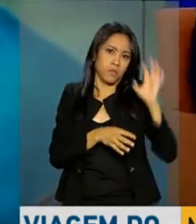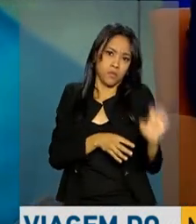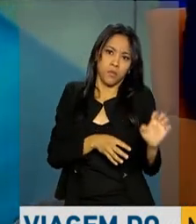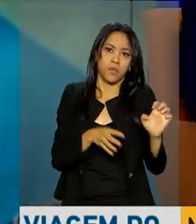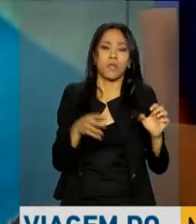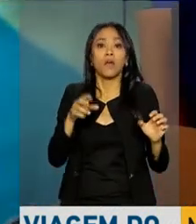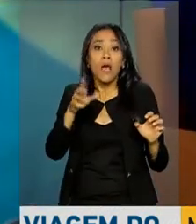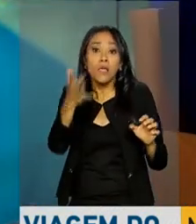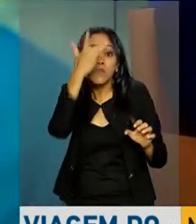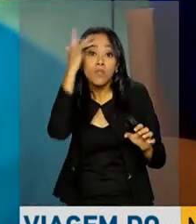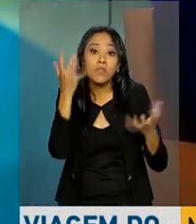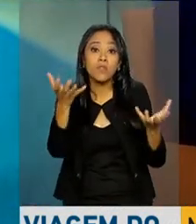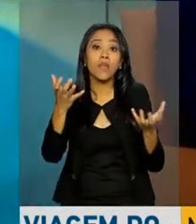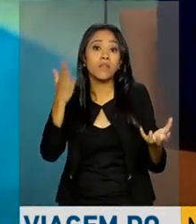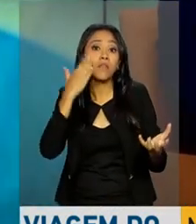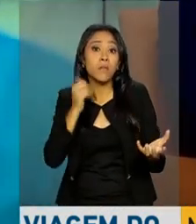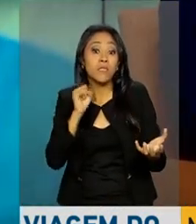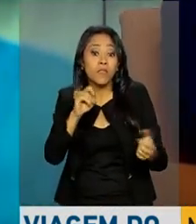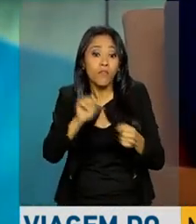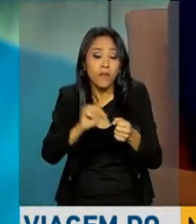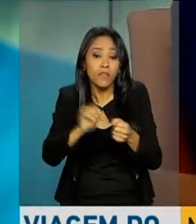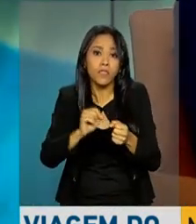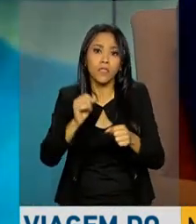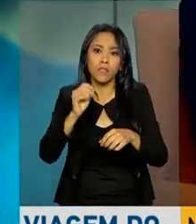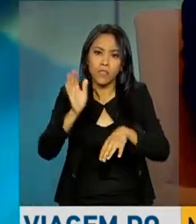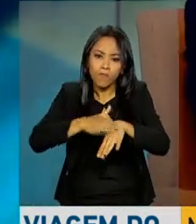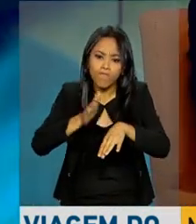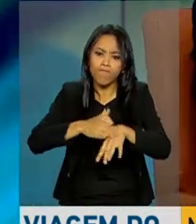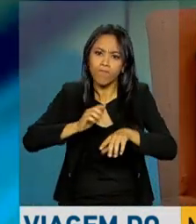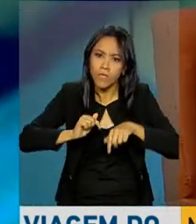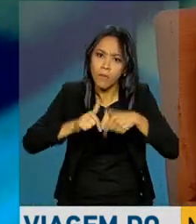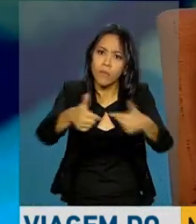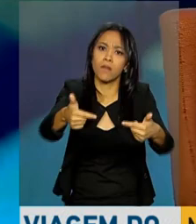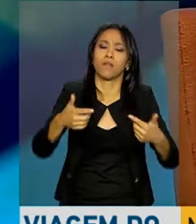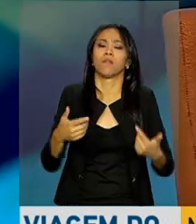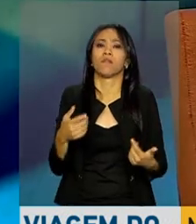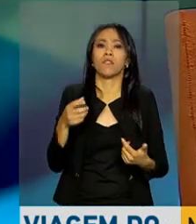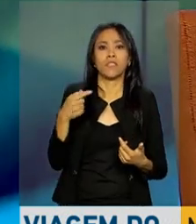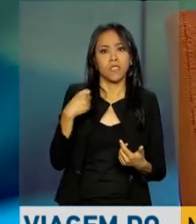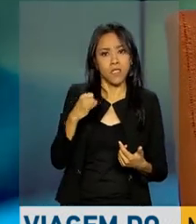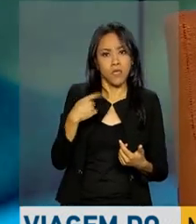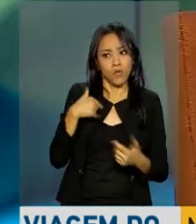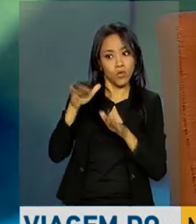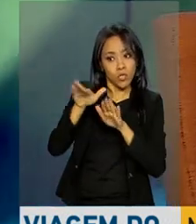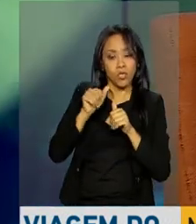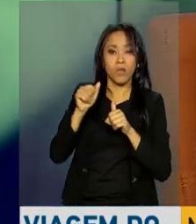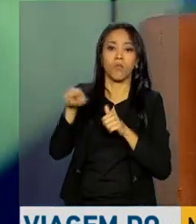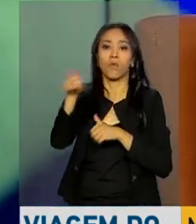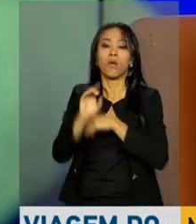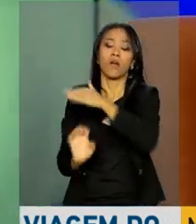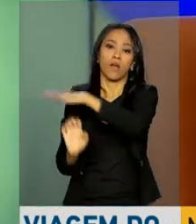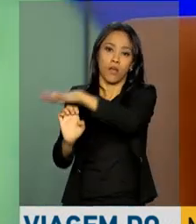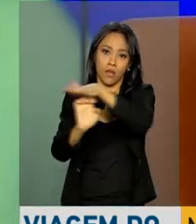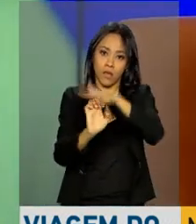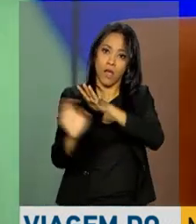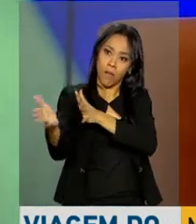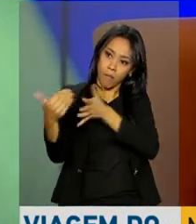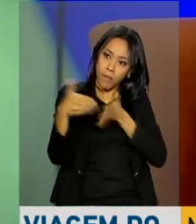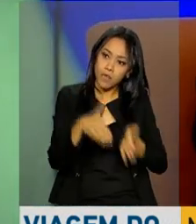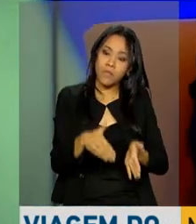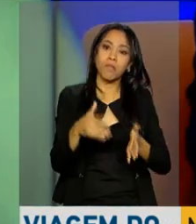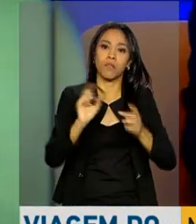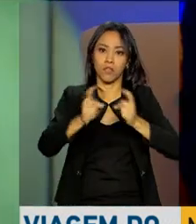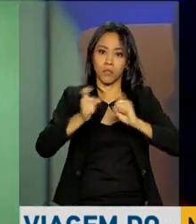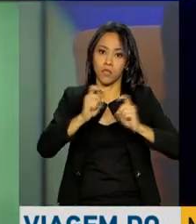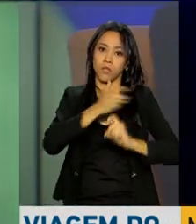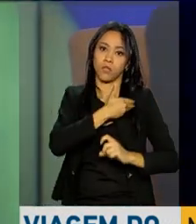resultado vier, tanto que quando eu incentivo a iniciativa privada a participar das questões públicas, né, participar delas,